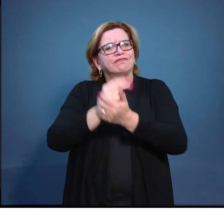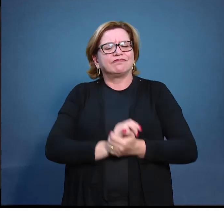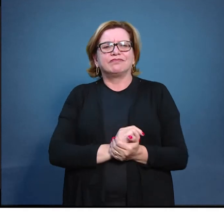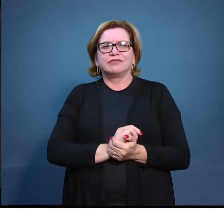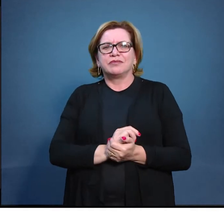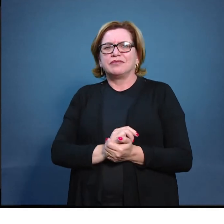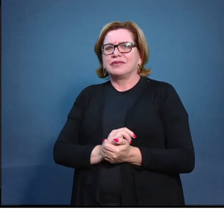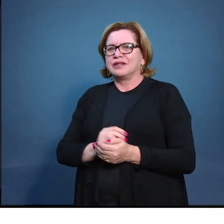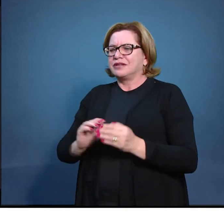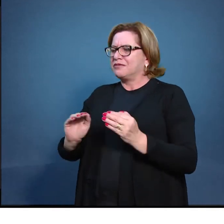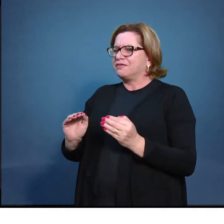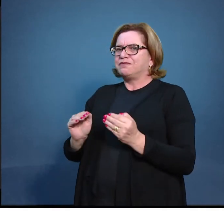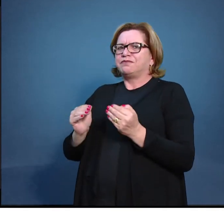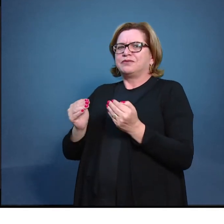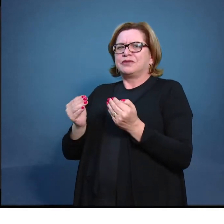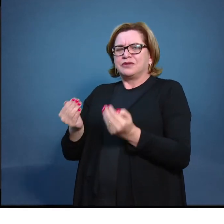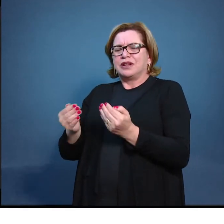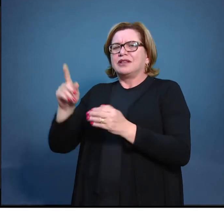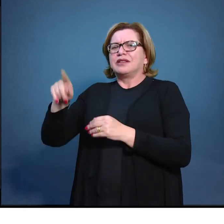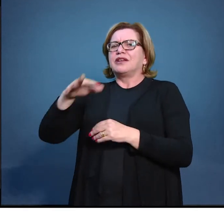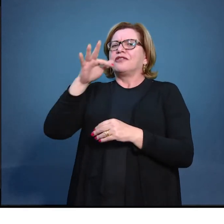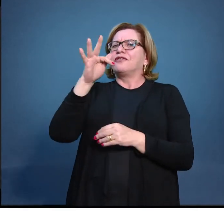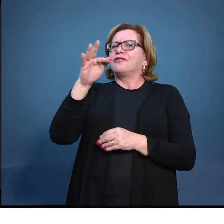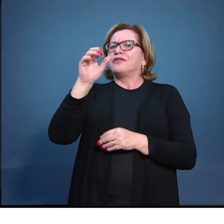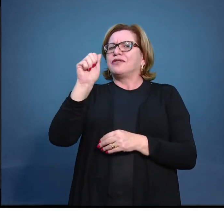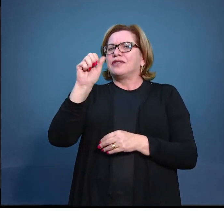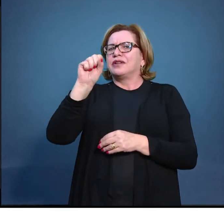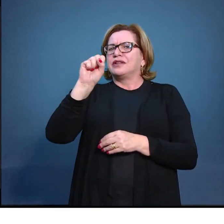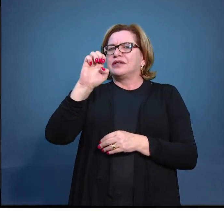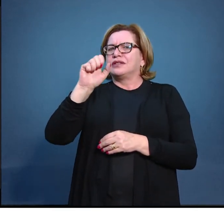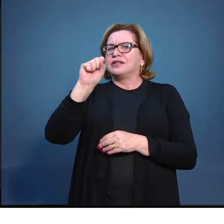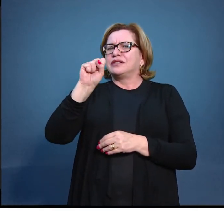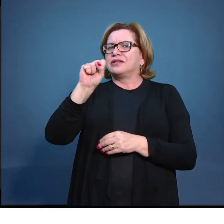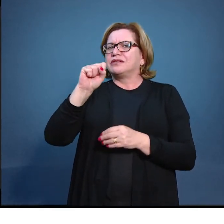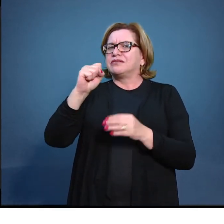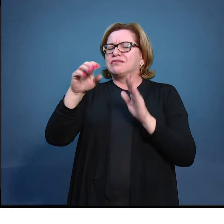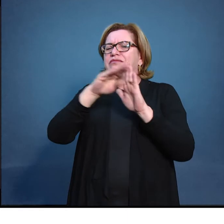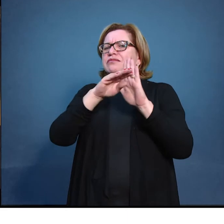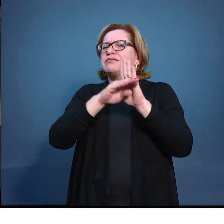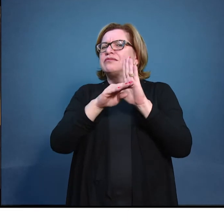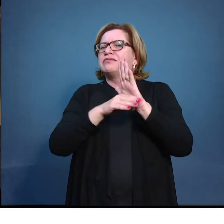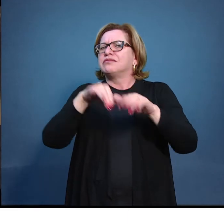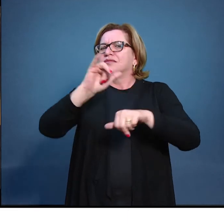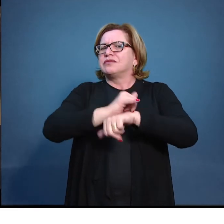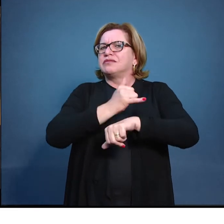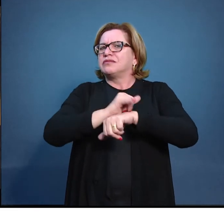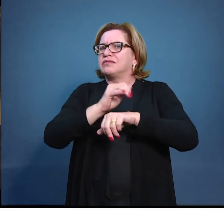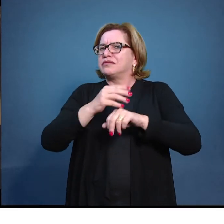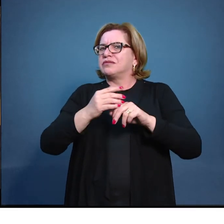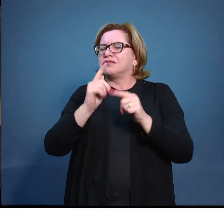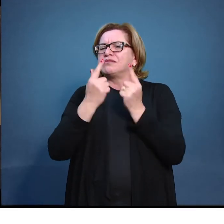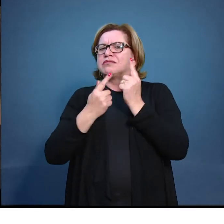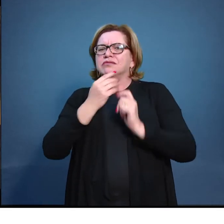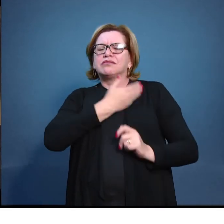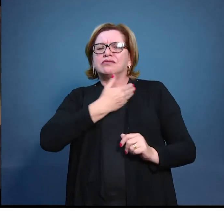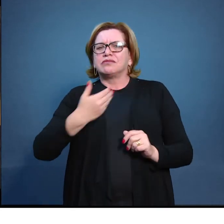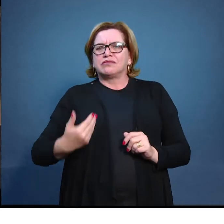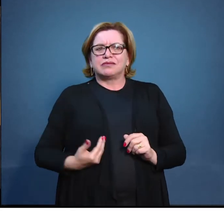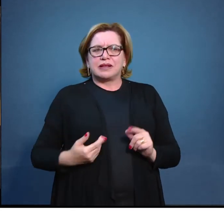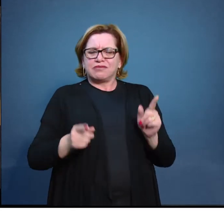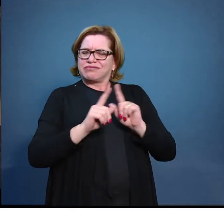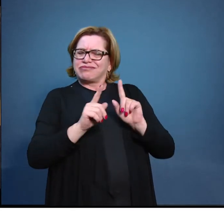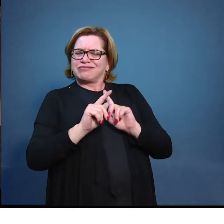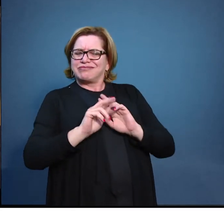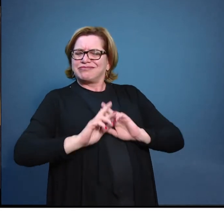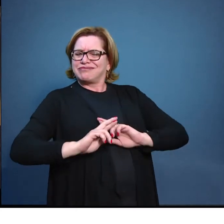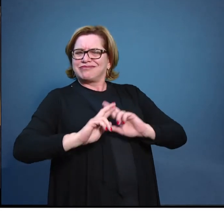certo. E quais são as fases do planejamento estratégico na gestão pública? Não muda muito. A gestão